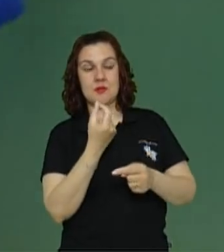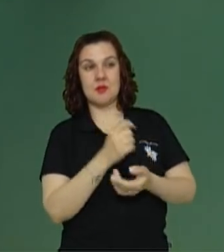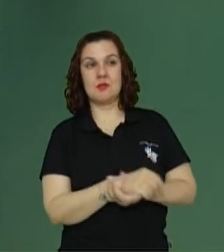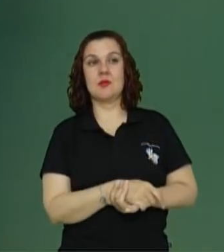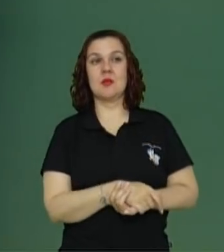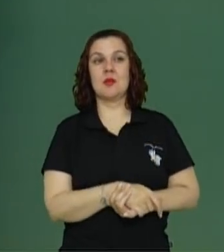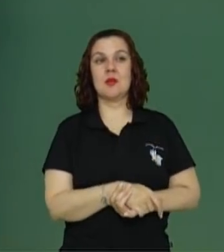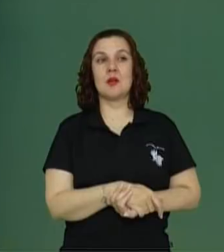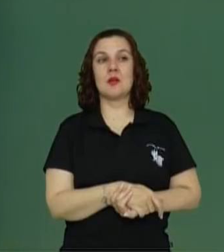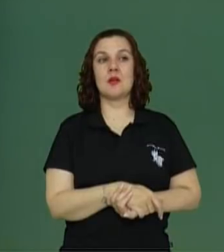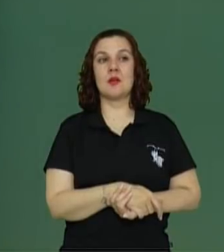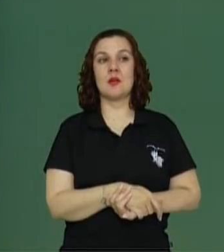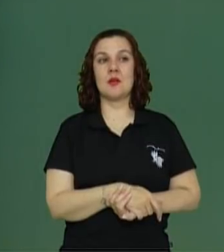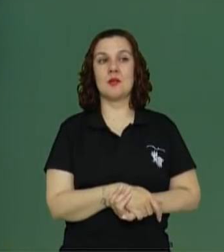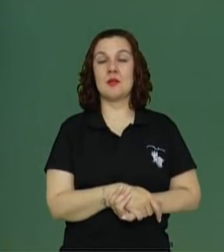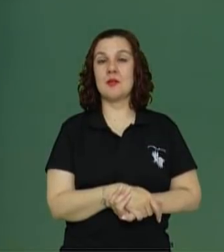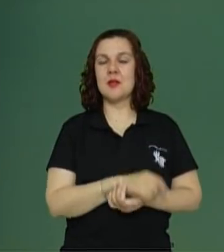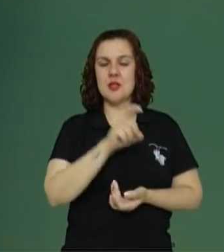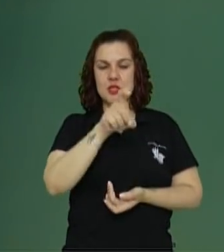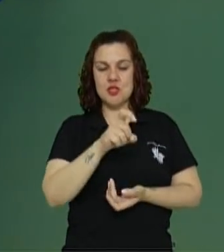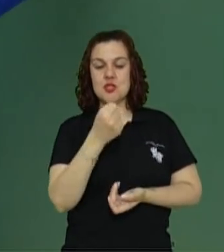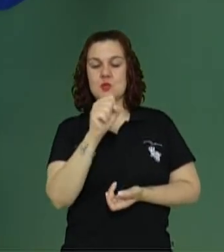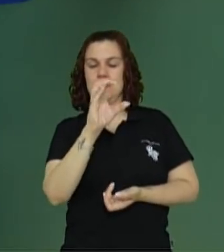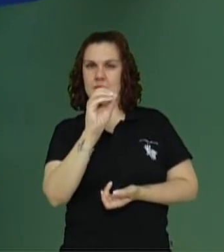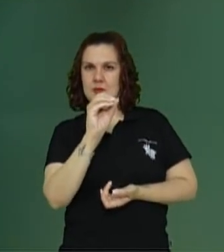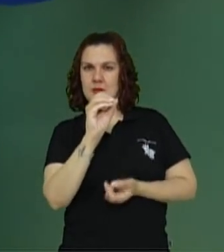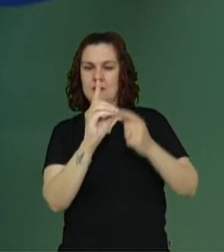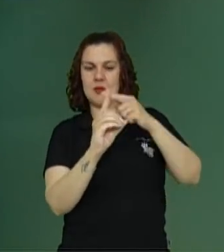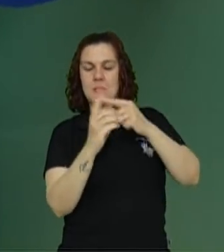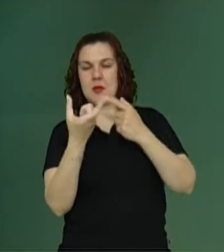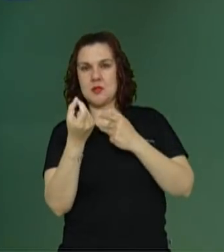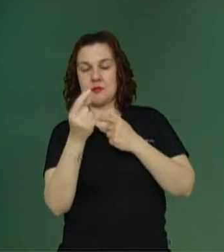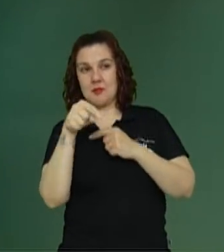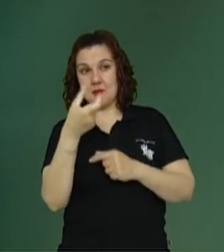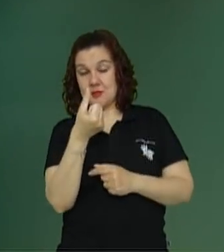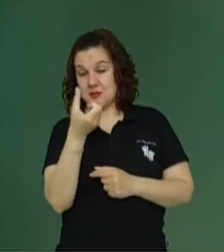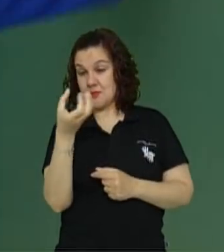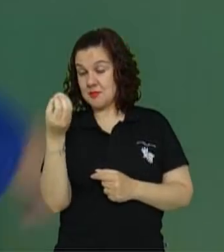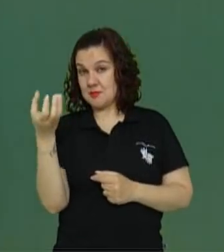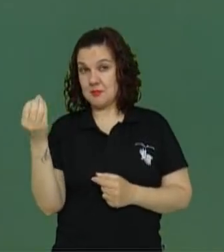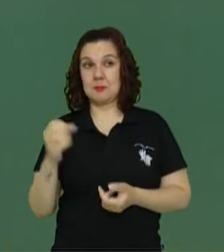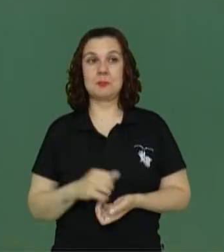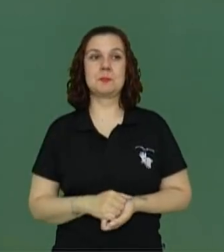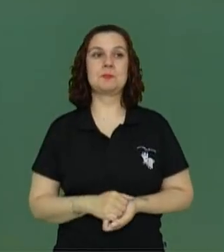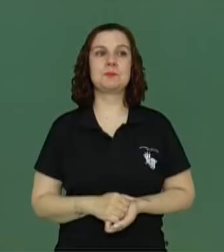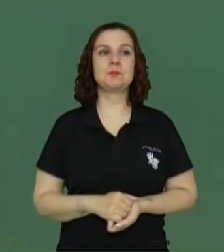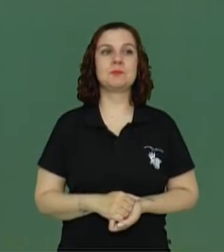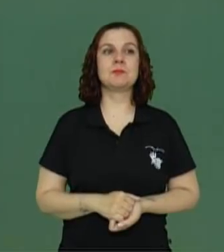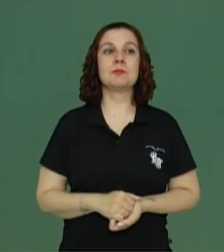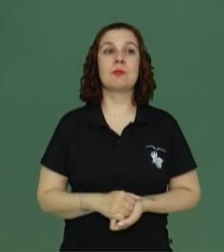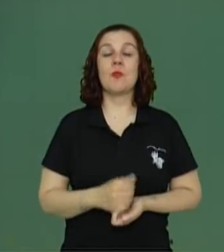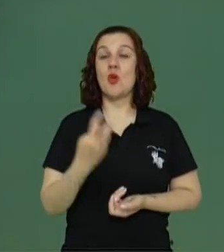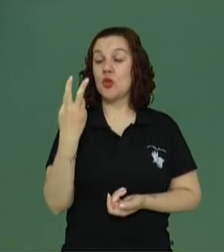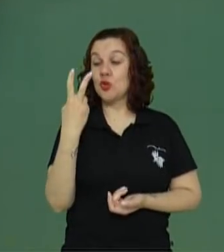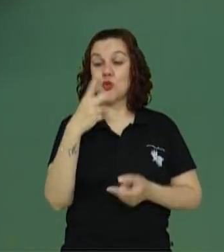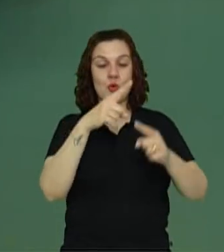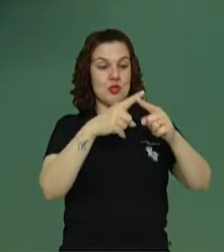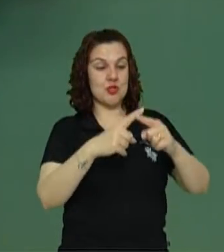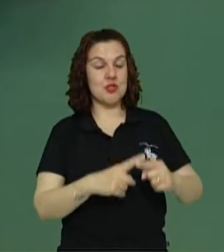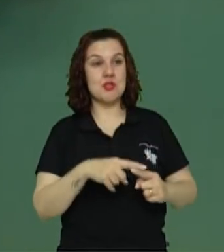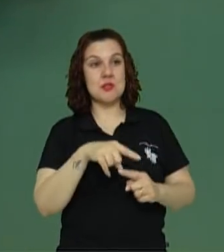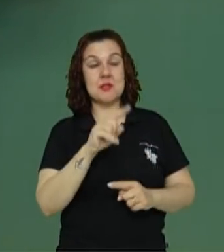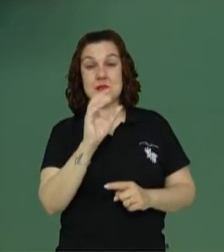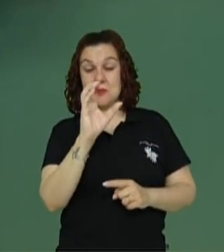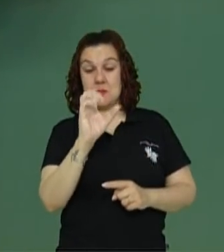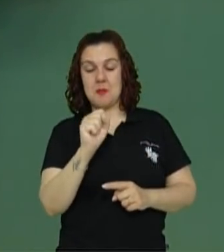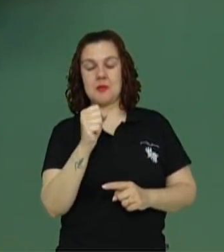essa? Se x é 80, então 80 mais 20 é 100. E aqui 2x